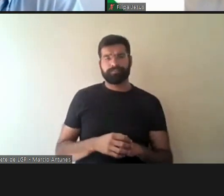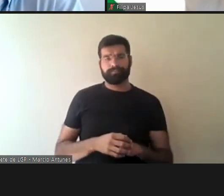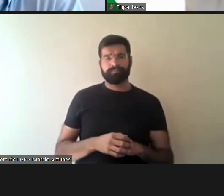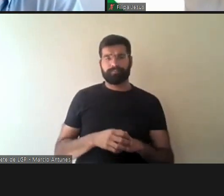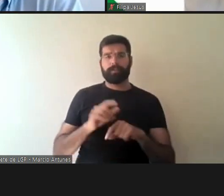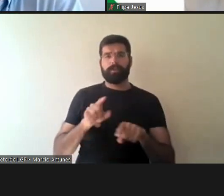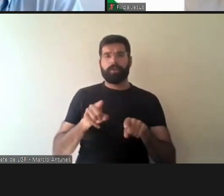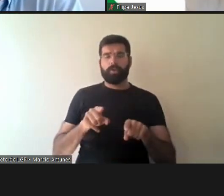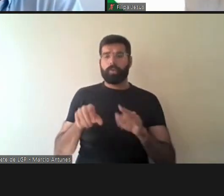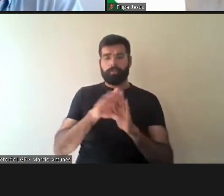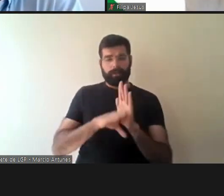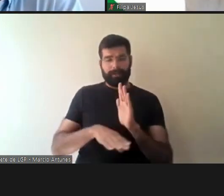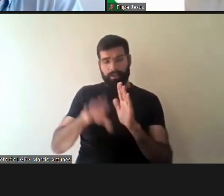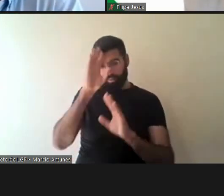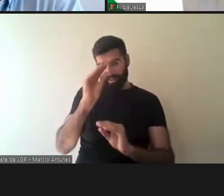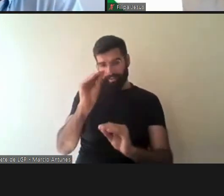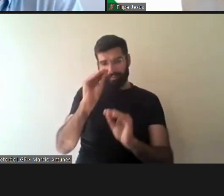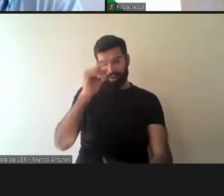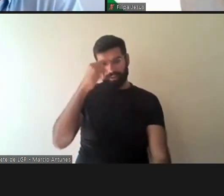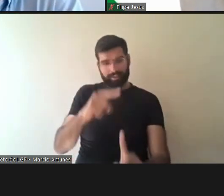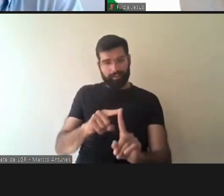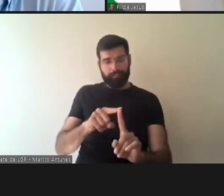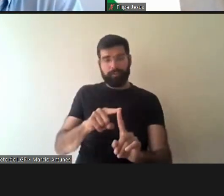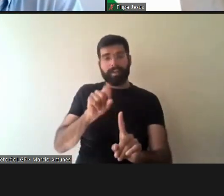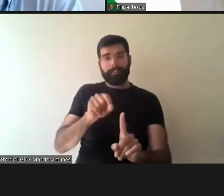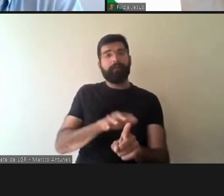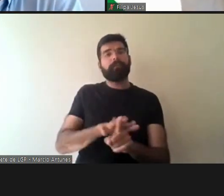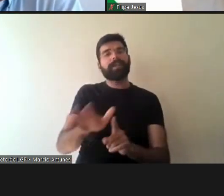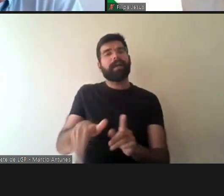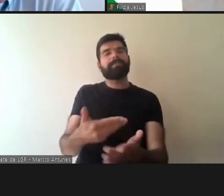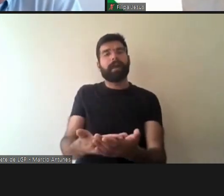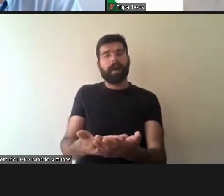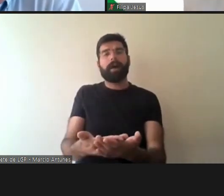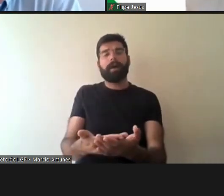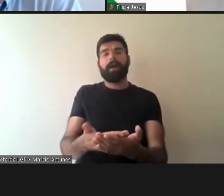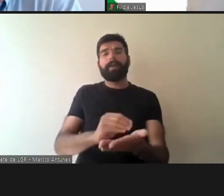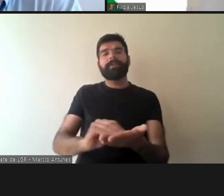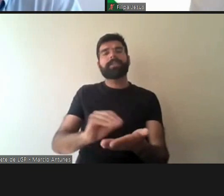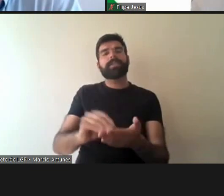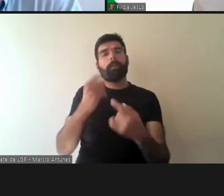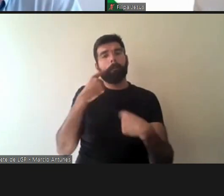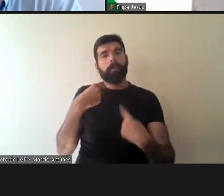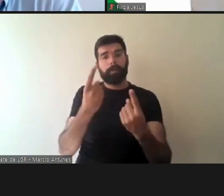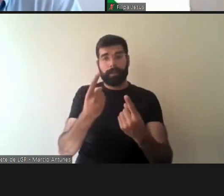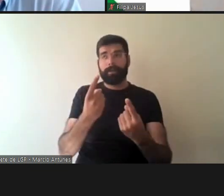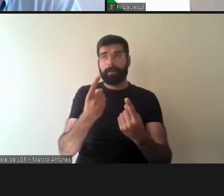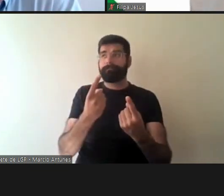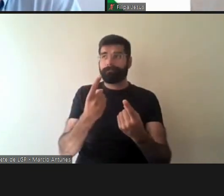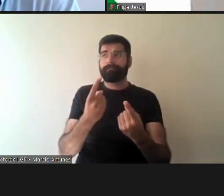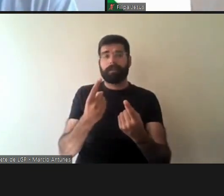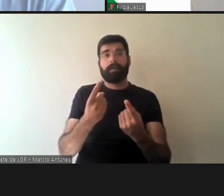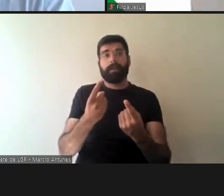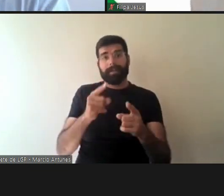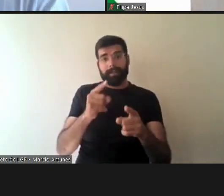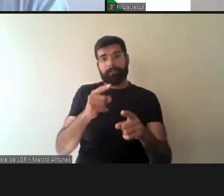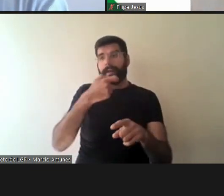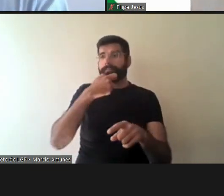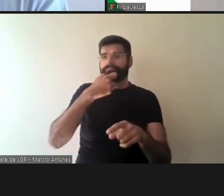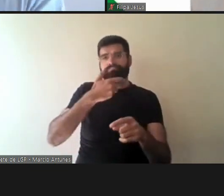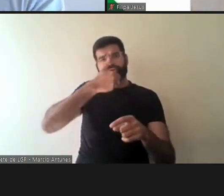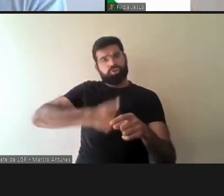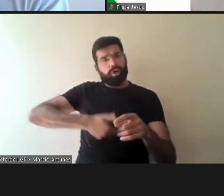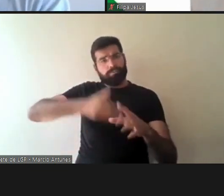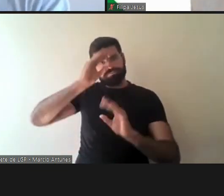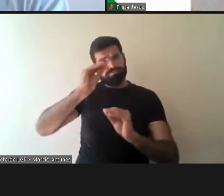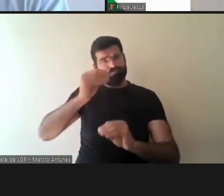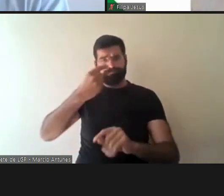o programa qualifica os objetivos e os impactos na construção de uma administração pública motivada, qualificada e competente. Portanto,